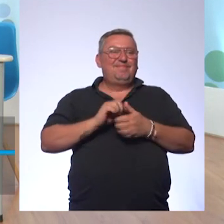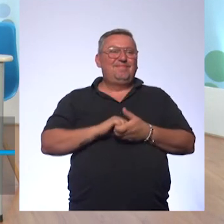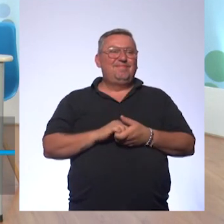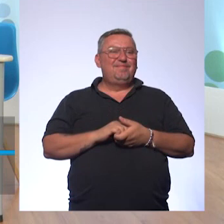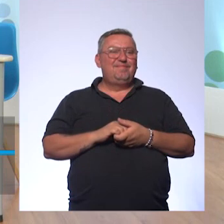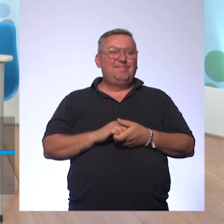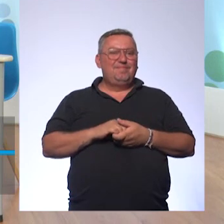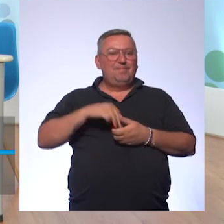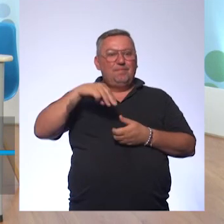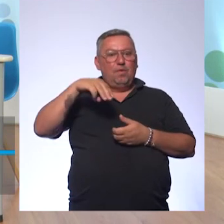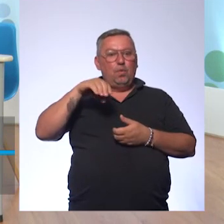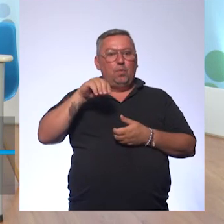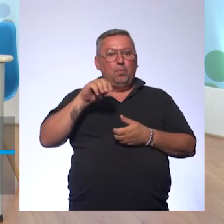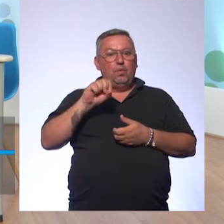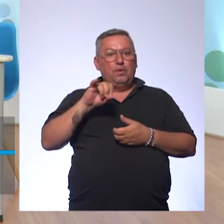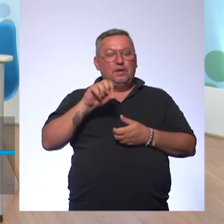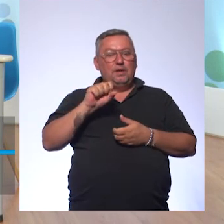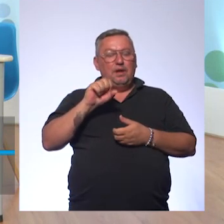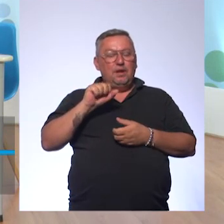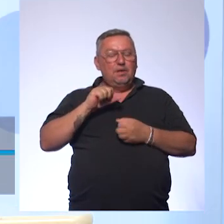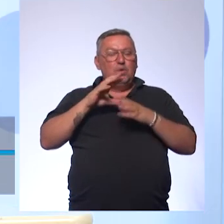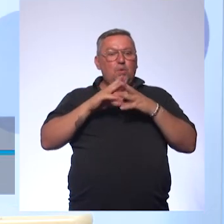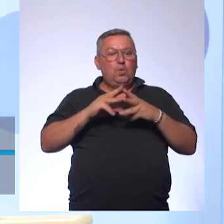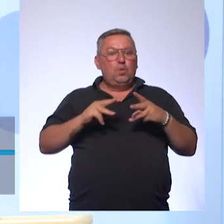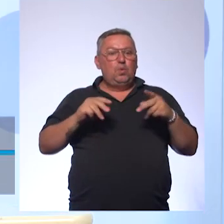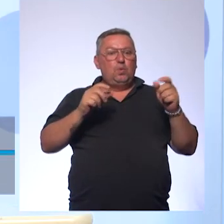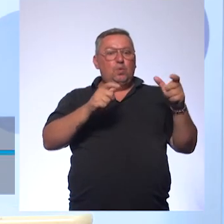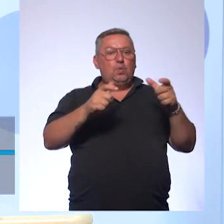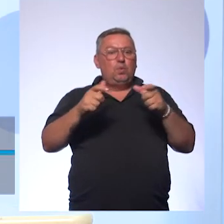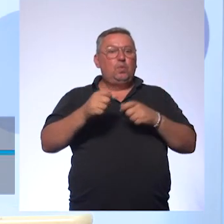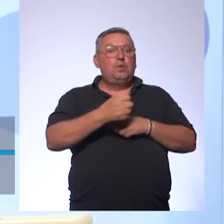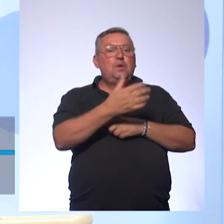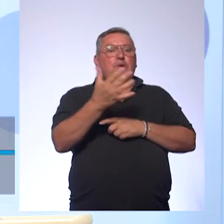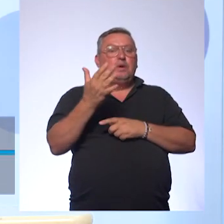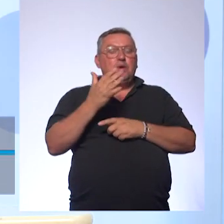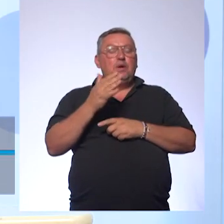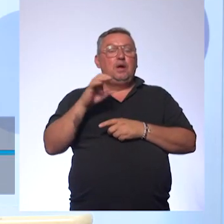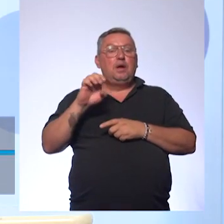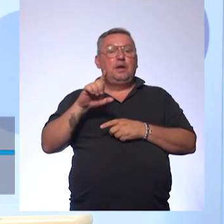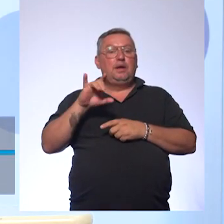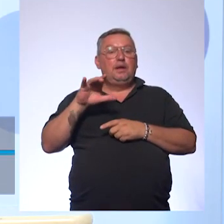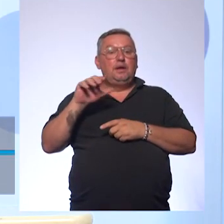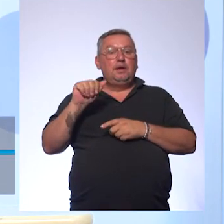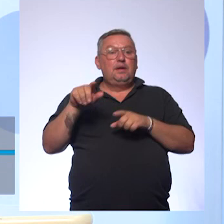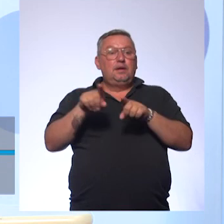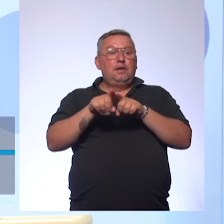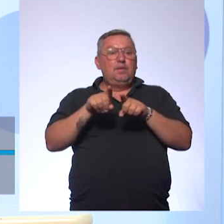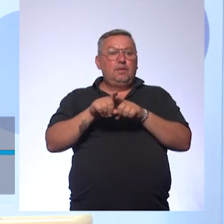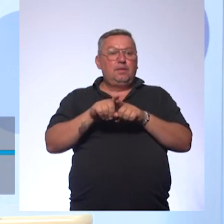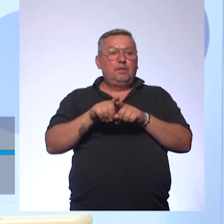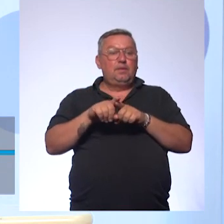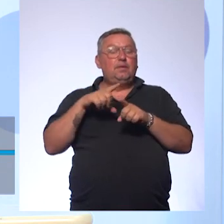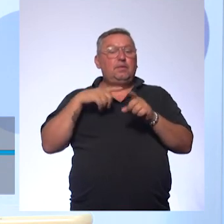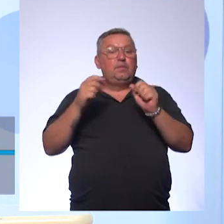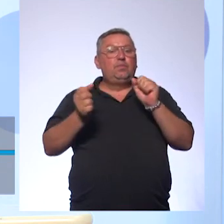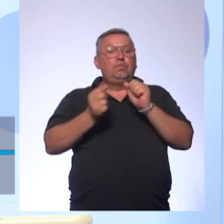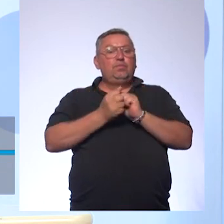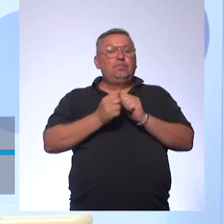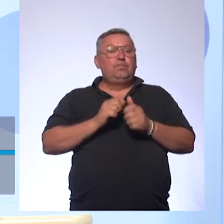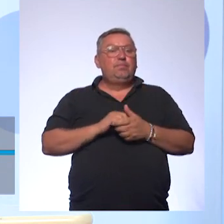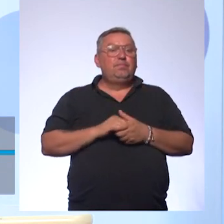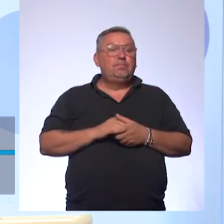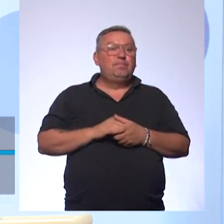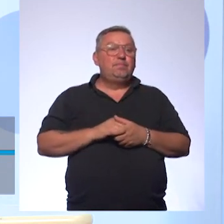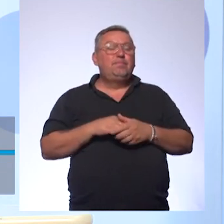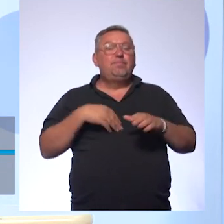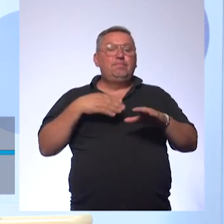alta altitude, né, eu vou ter uma influência diferente. Por quê? Lembra que para ocorrer o efeito estufa, eu tenho que ter lá